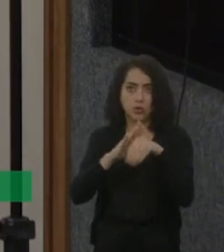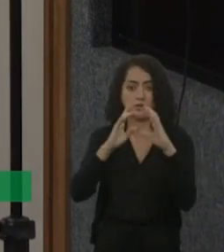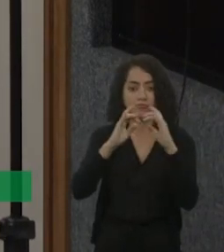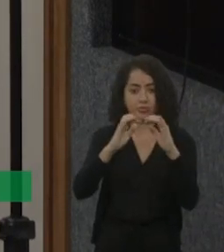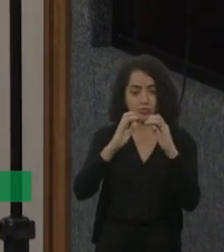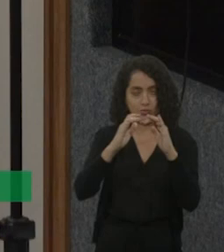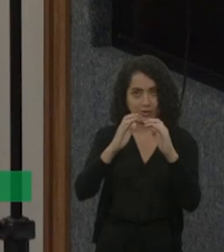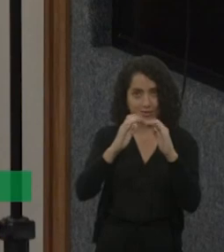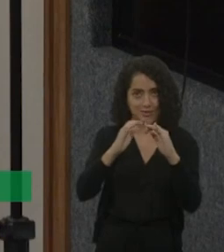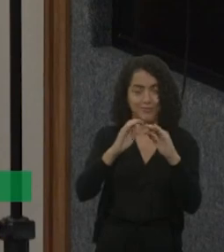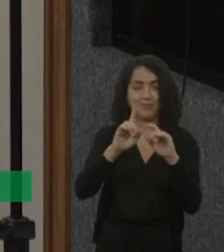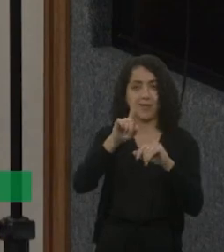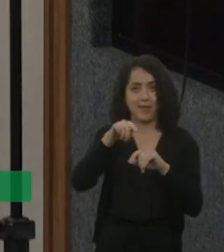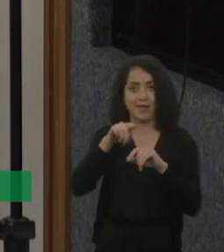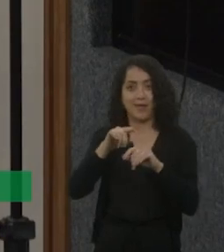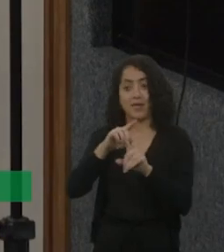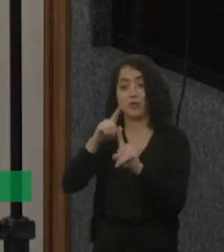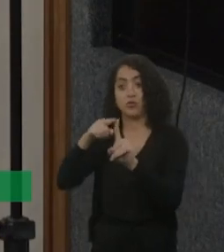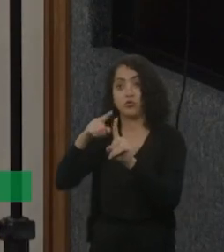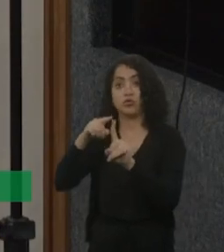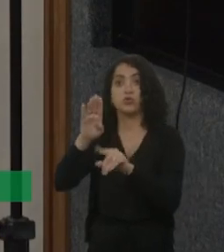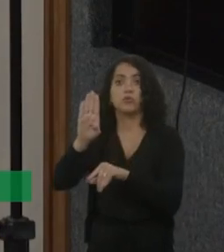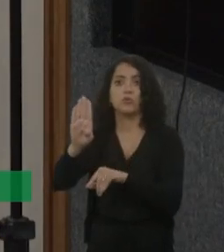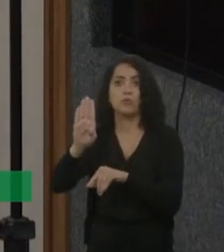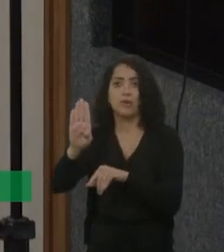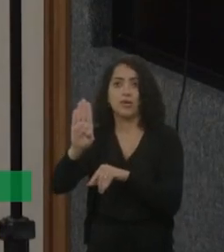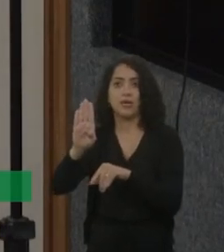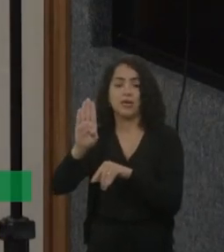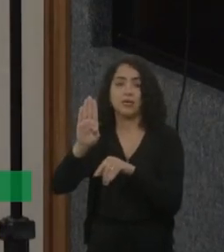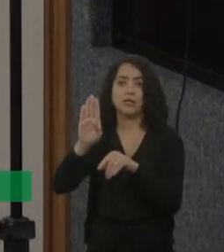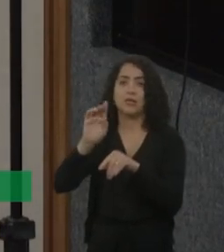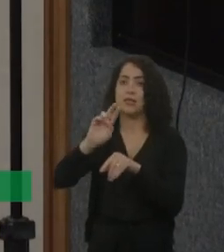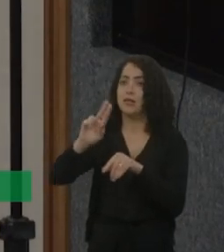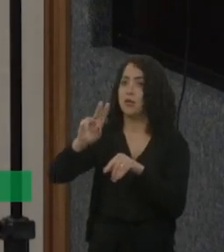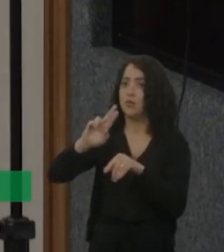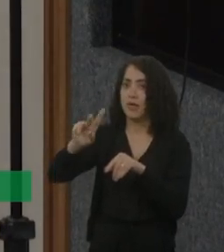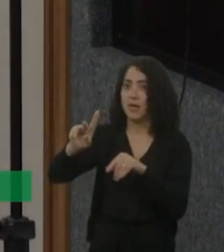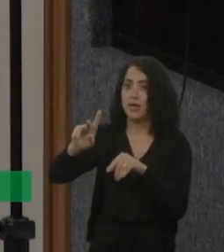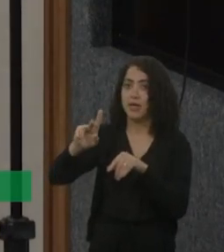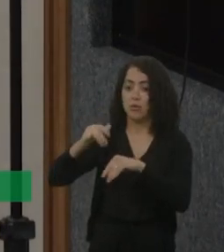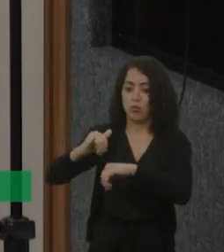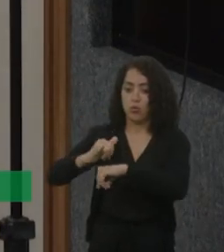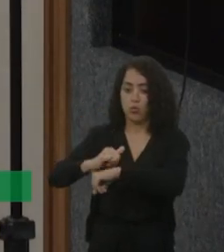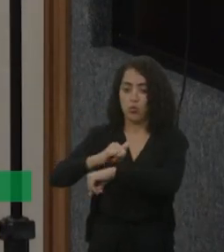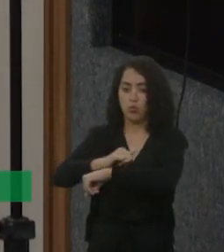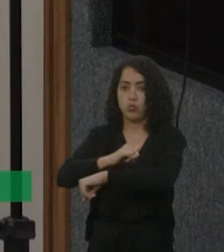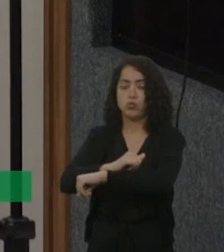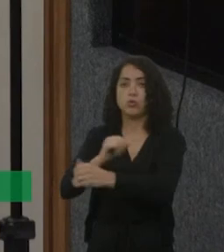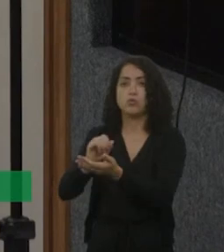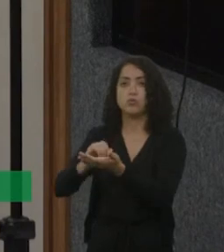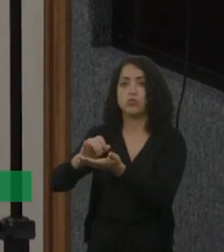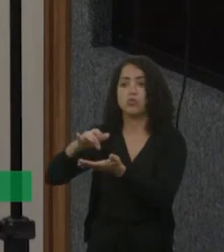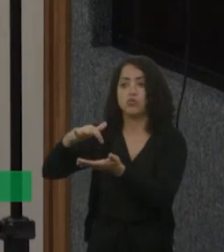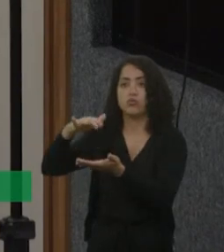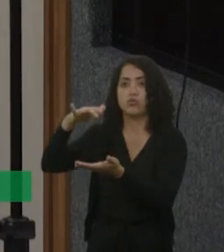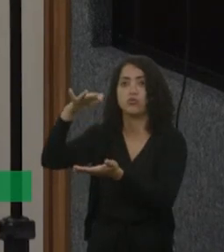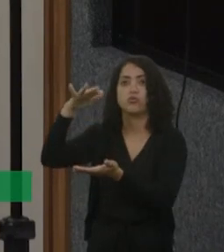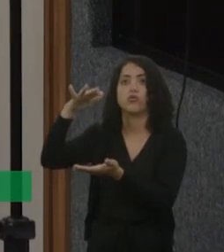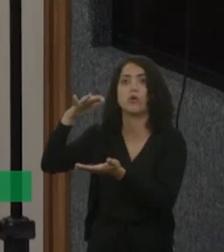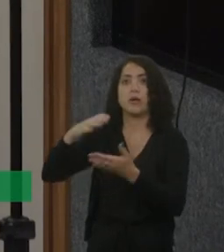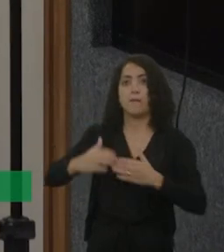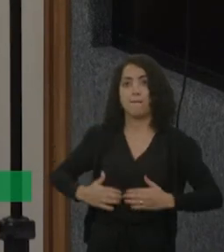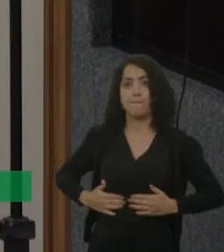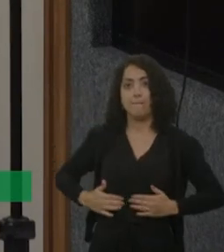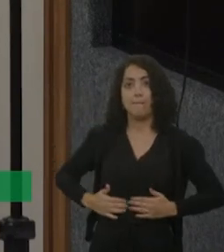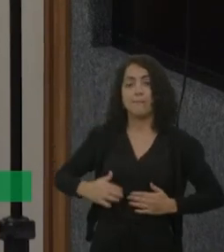neurológica. No tipo B, eu quase não tenho doença neurológica, porque o tipo de colesterol que se acumula não é aquele que se acumula no cérebro, mas sim no baço e no